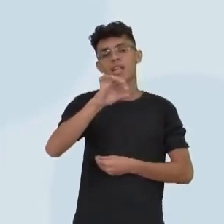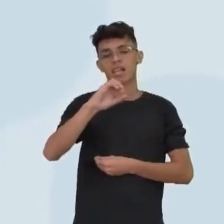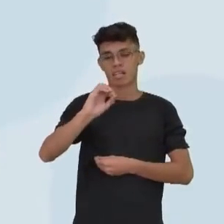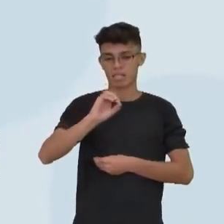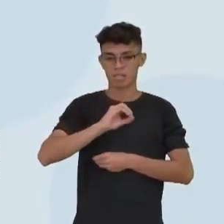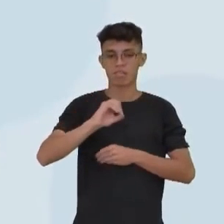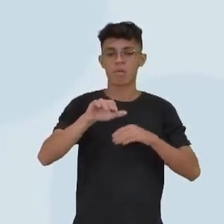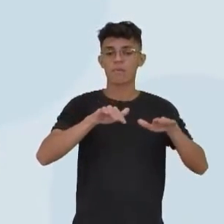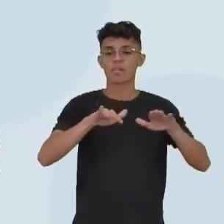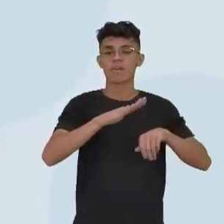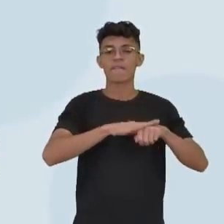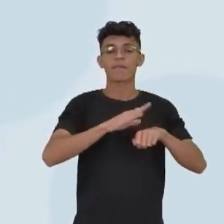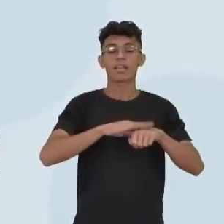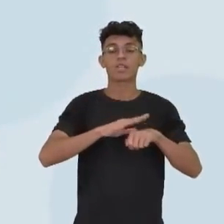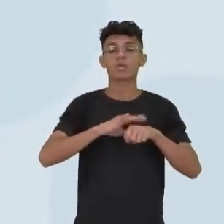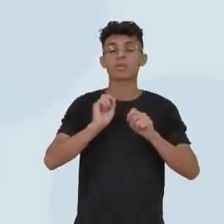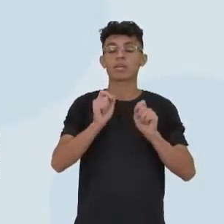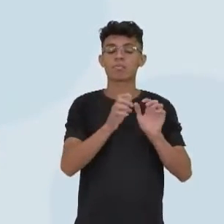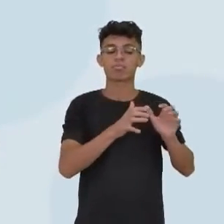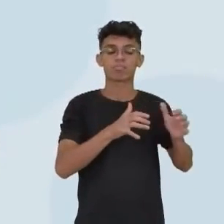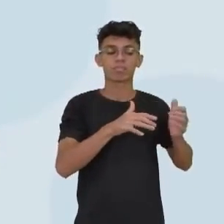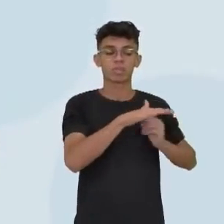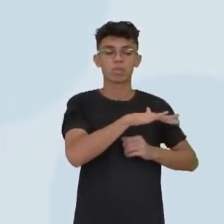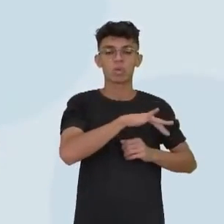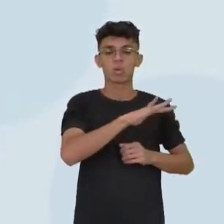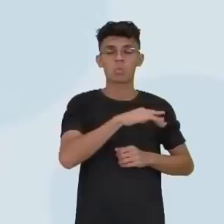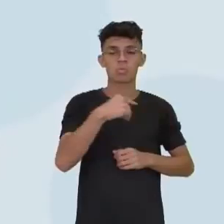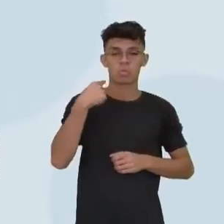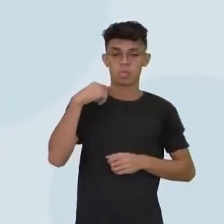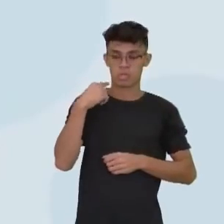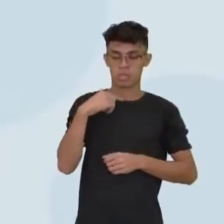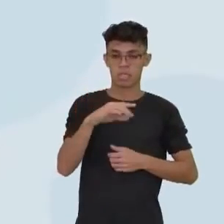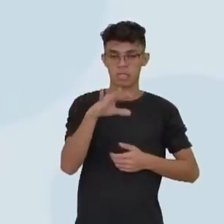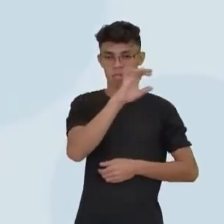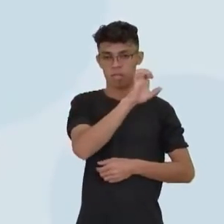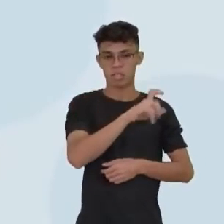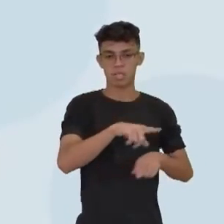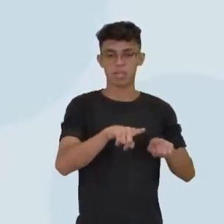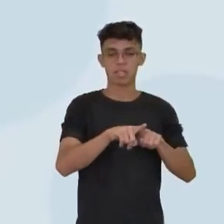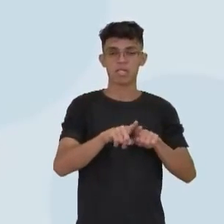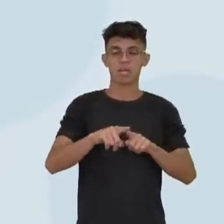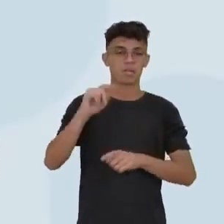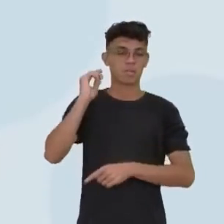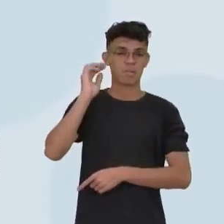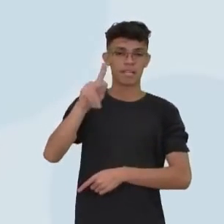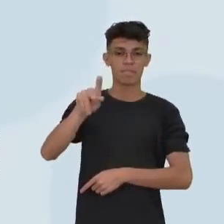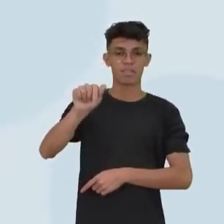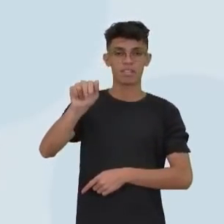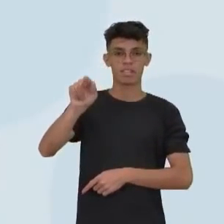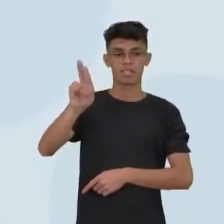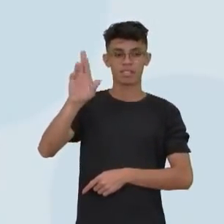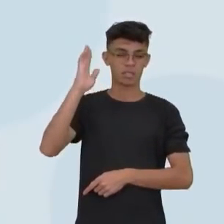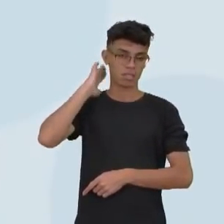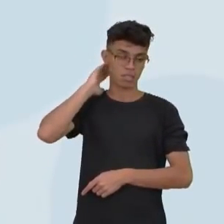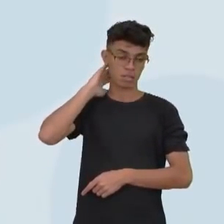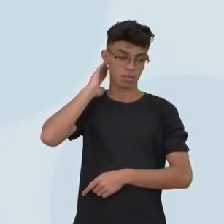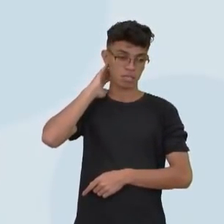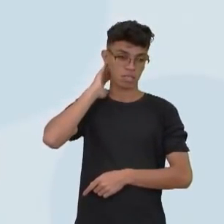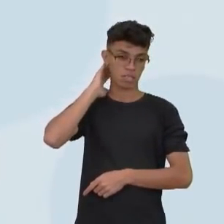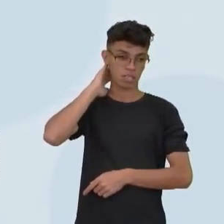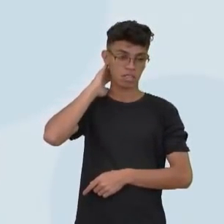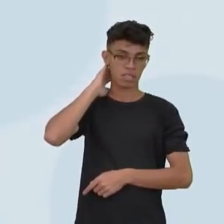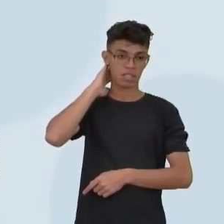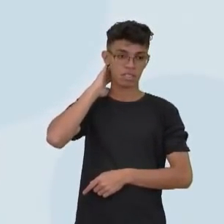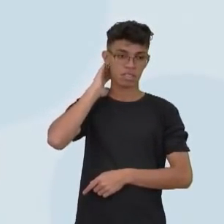movimento armado liderado pelos estados de Minas Gerais, Paraíba e Rio Grande do Sul, que culminou com um golpe